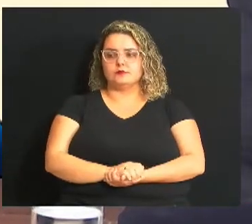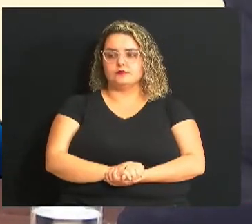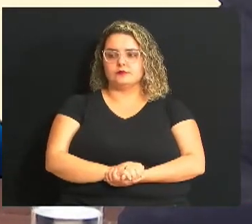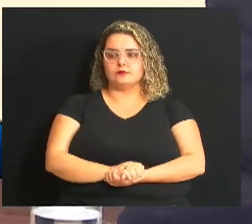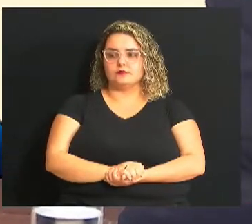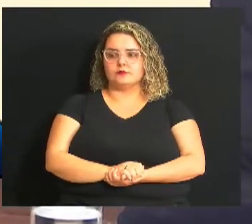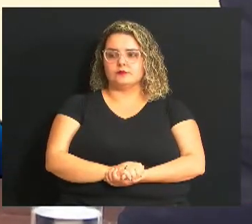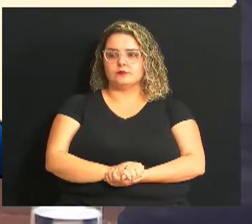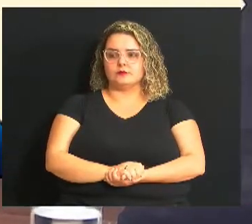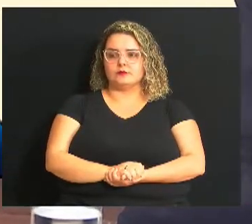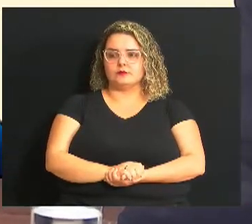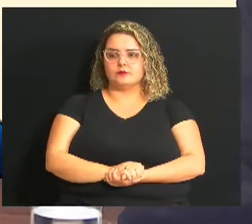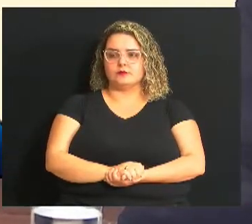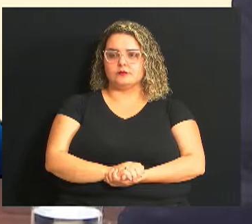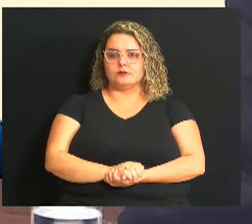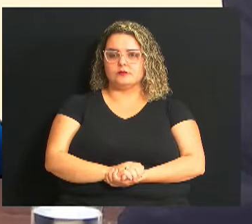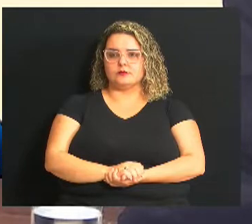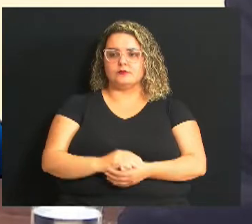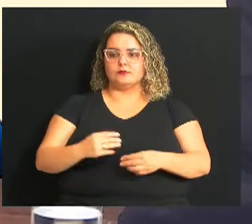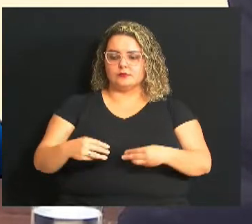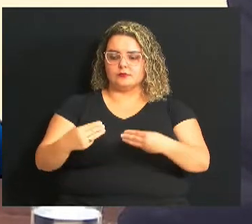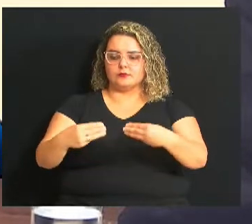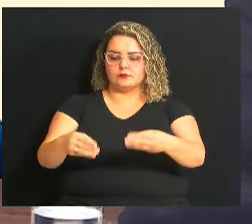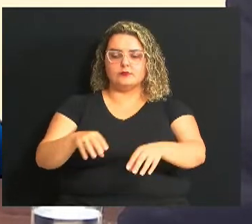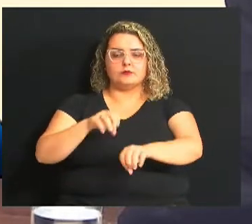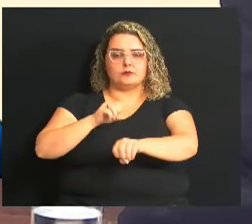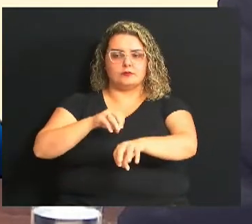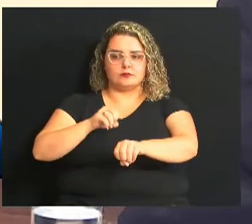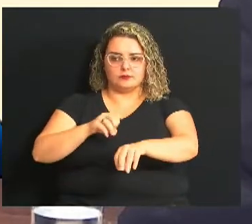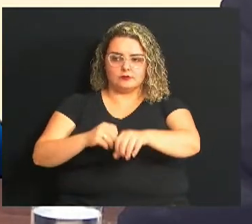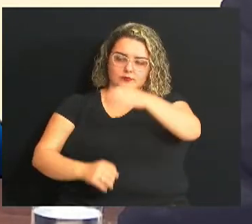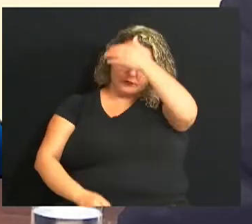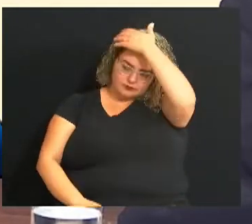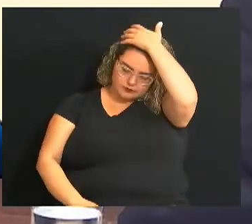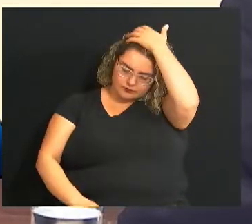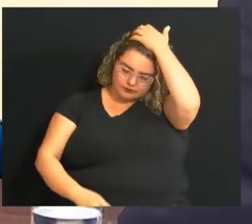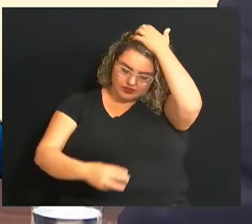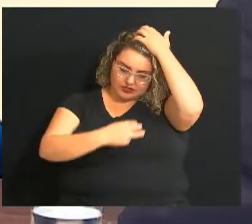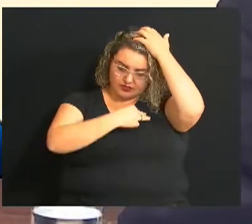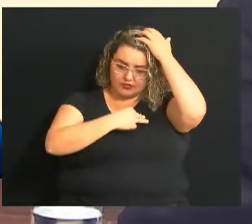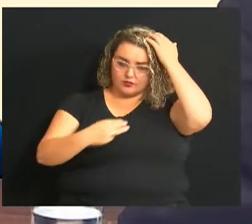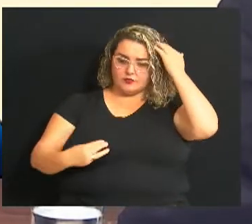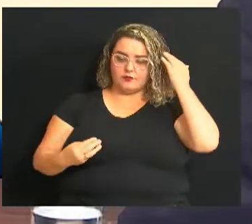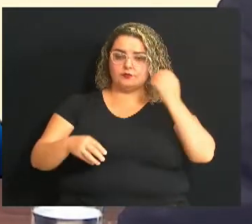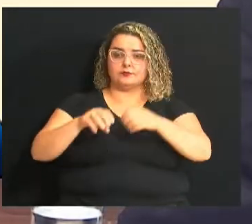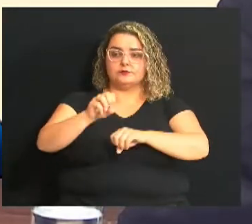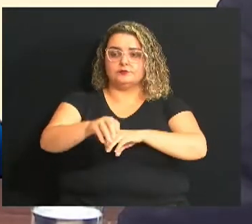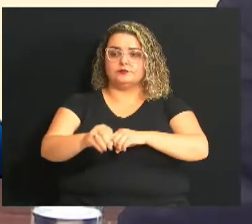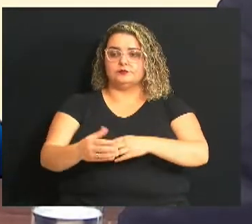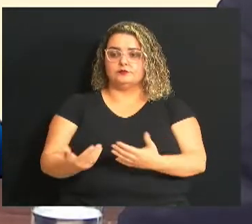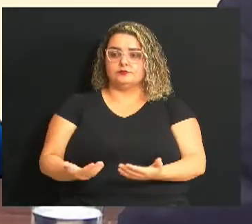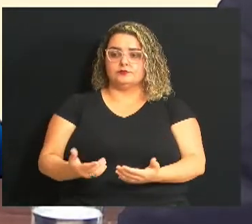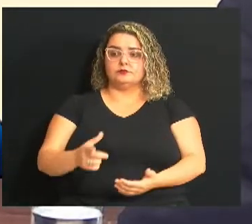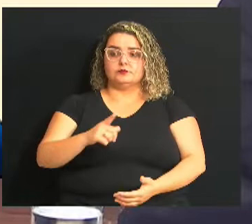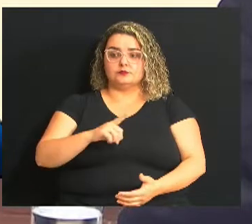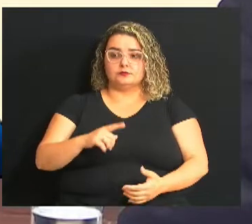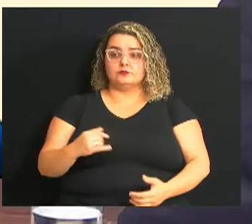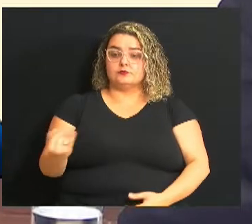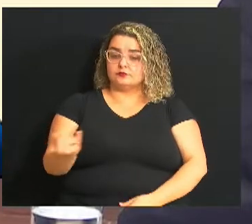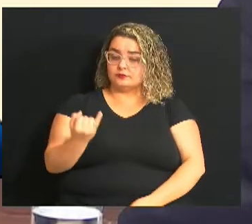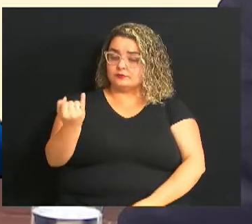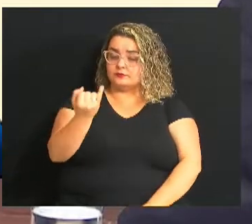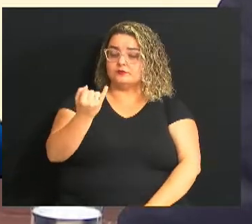ministro da educação durante um determinado período e que tem uma contribuição enorme para a